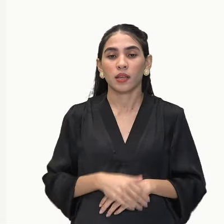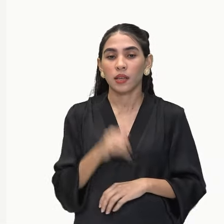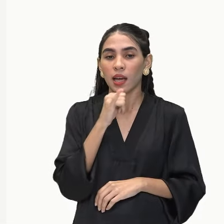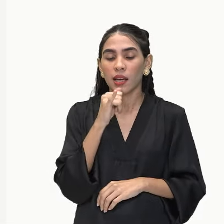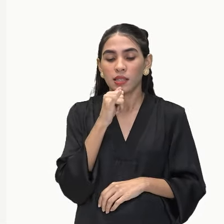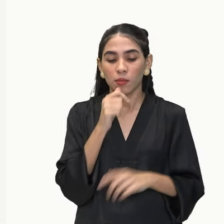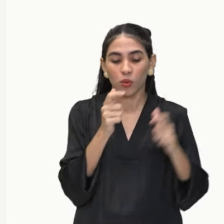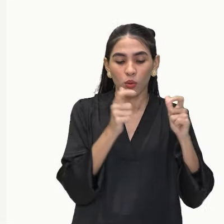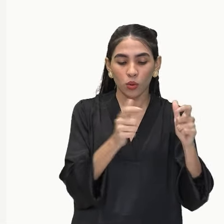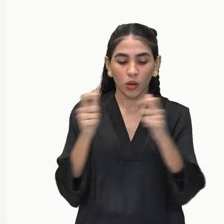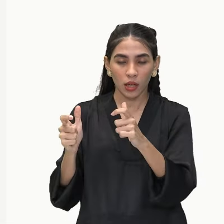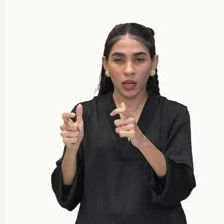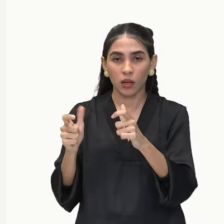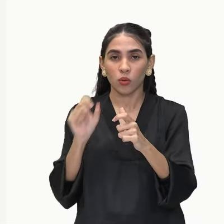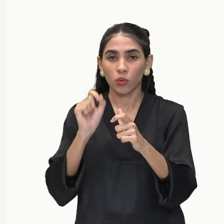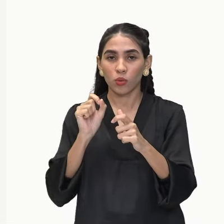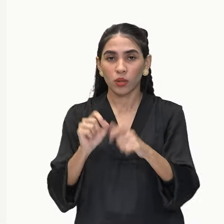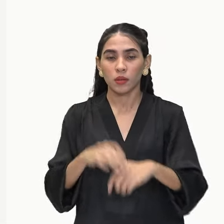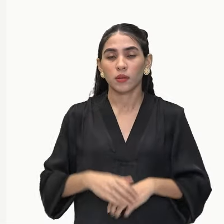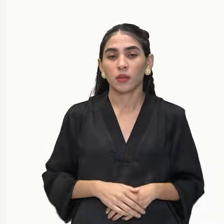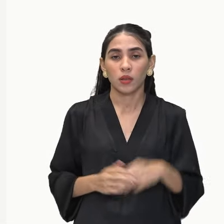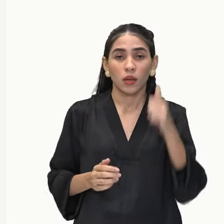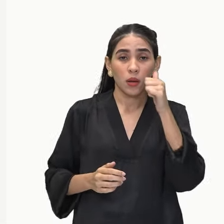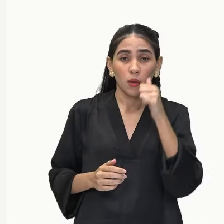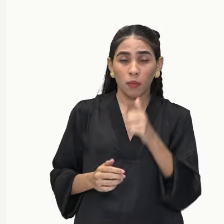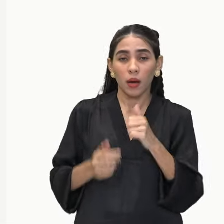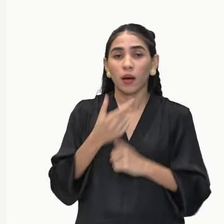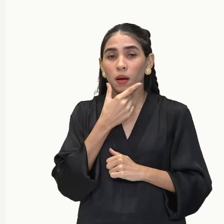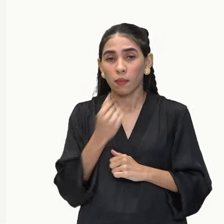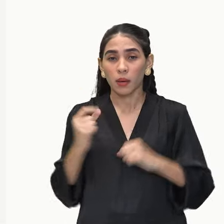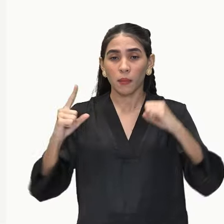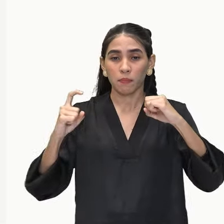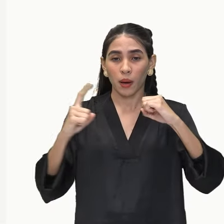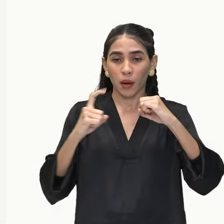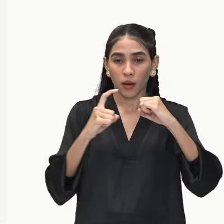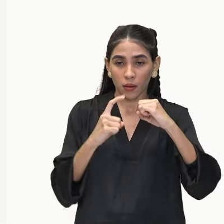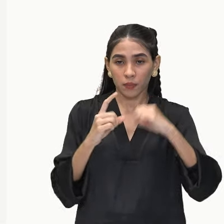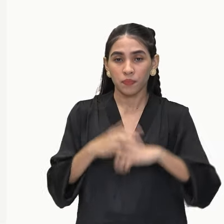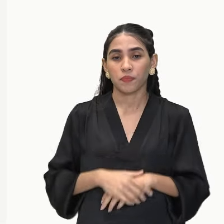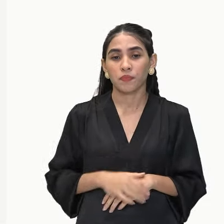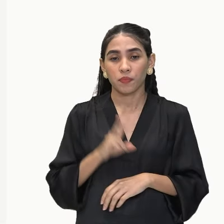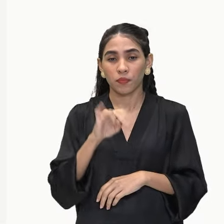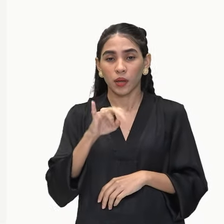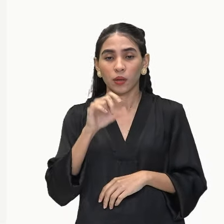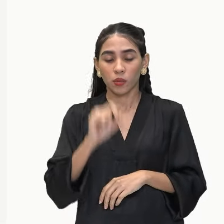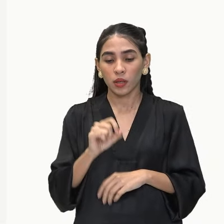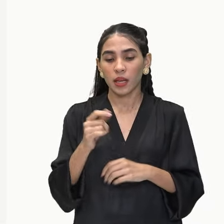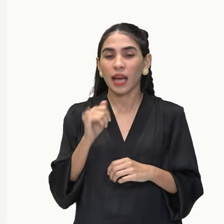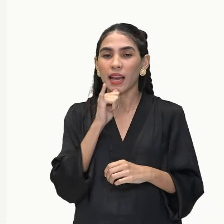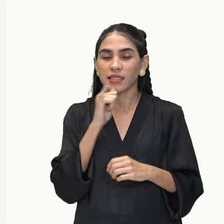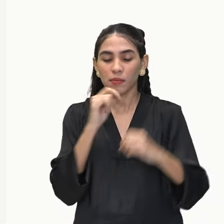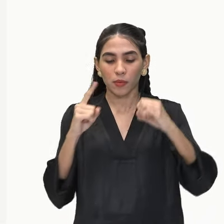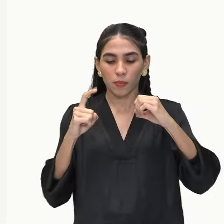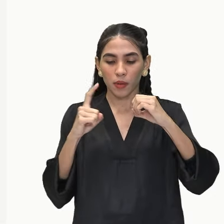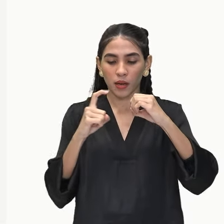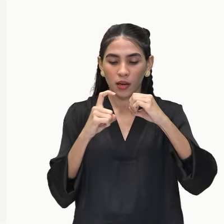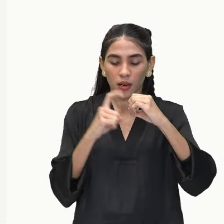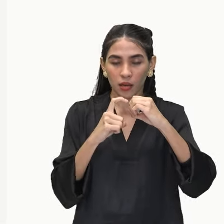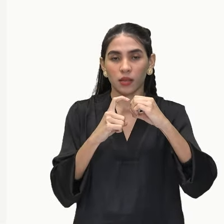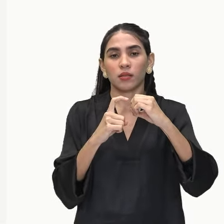determinado local, o macho e a fêmea vão depositar os seus gametas, né? Um